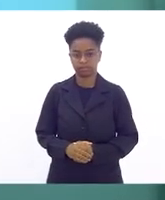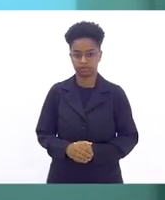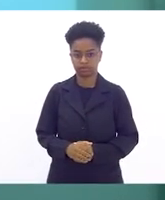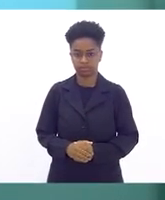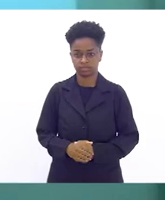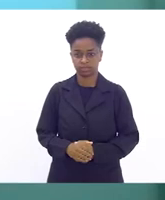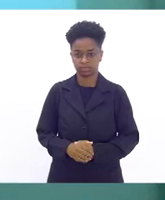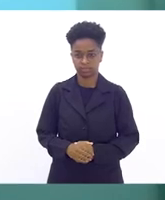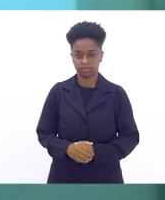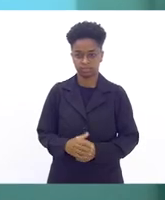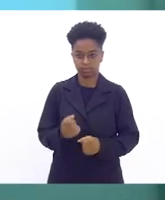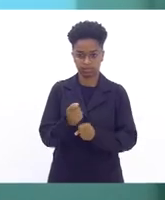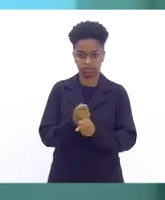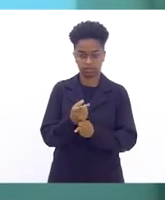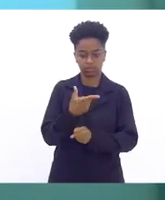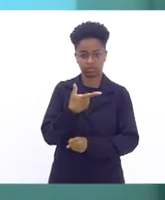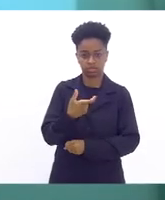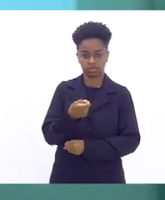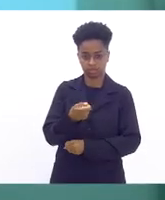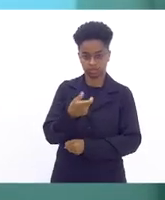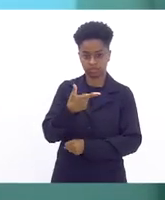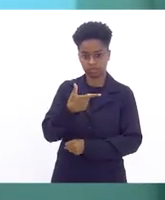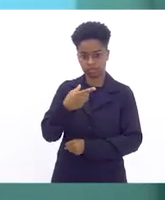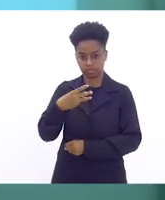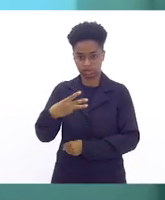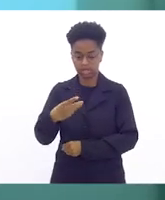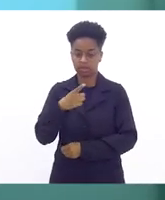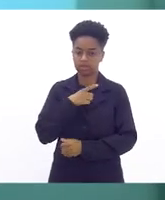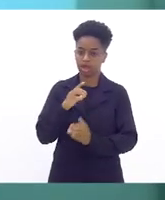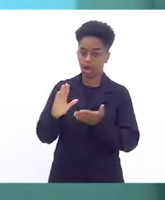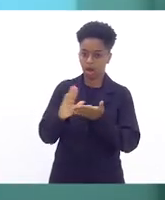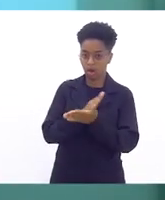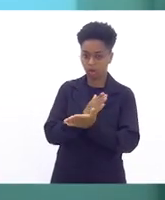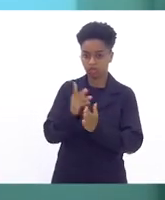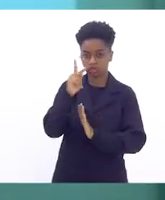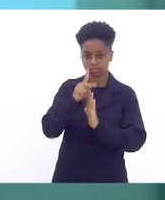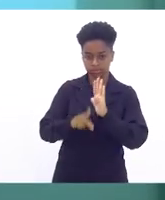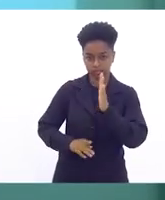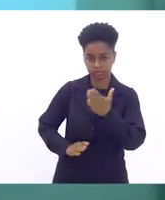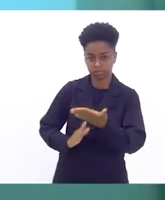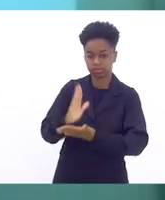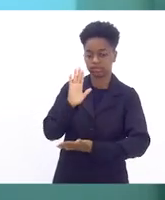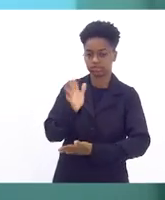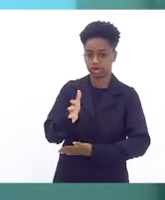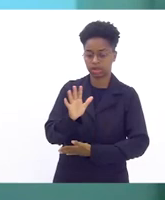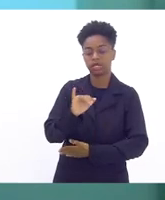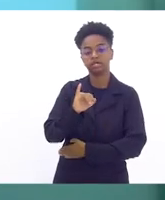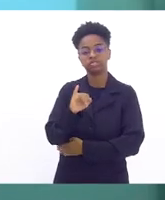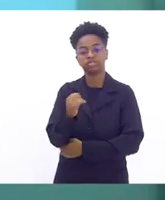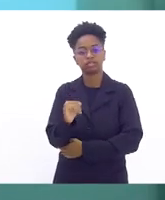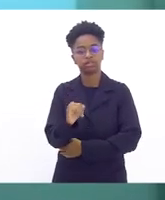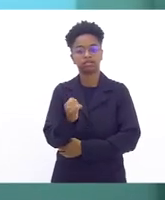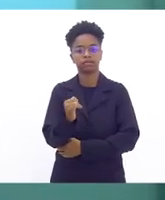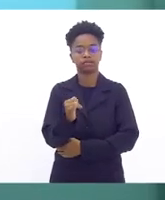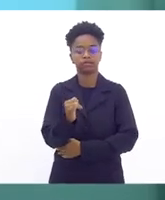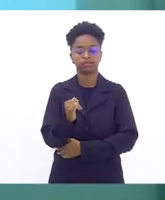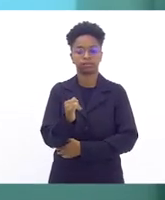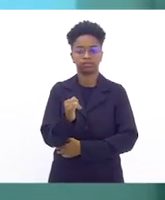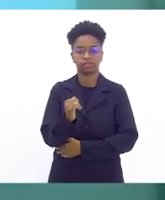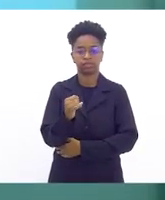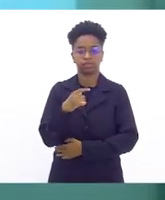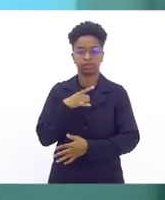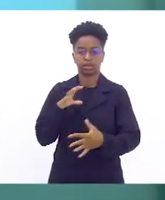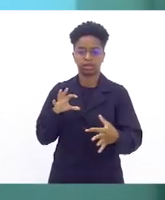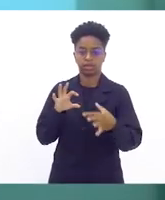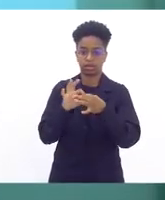em 2023 já tivemos alguns projetos aprovados para esse ano em janeiro é uma